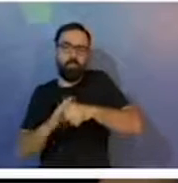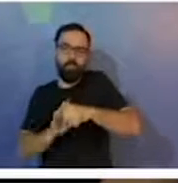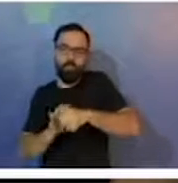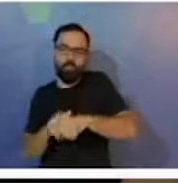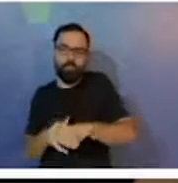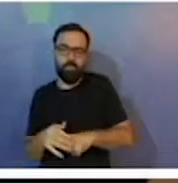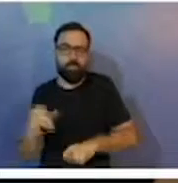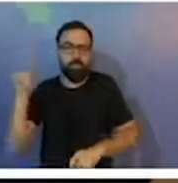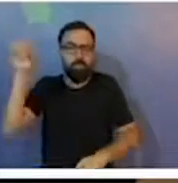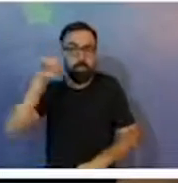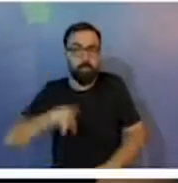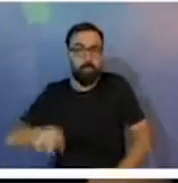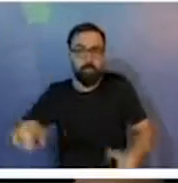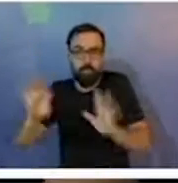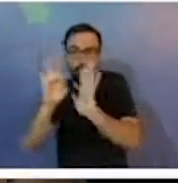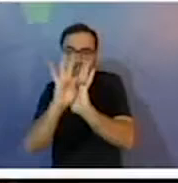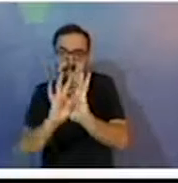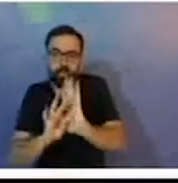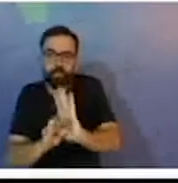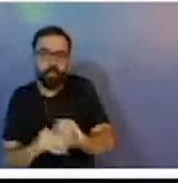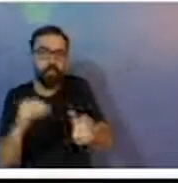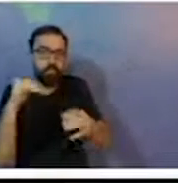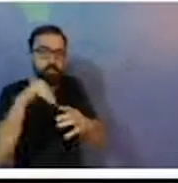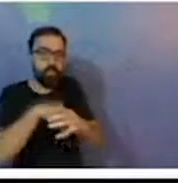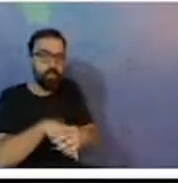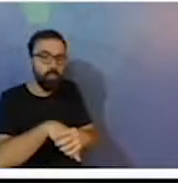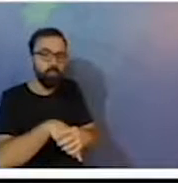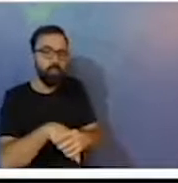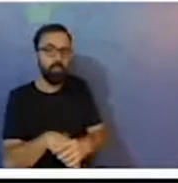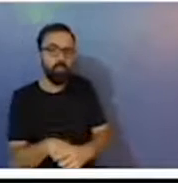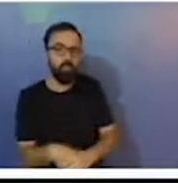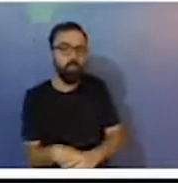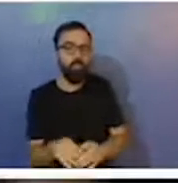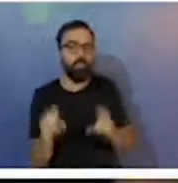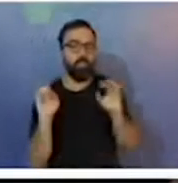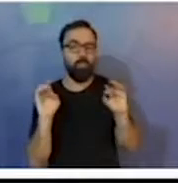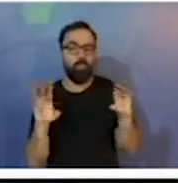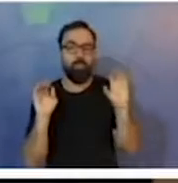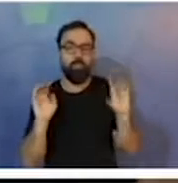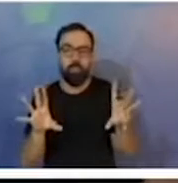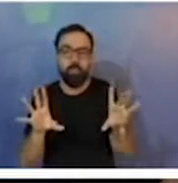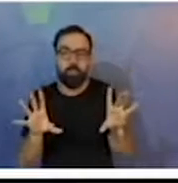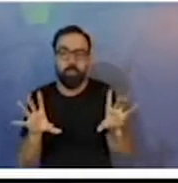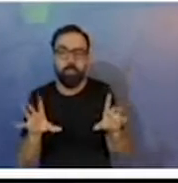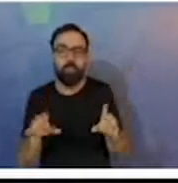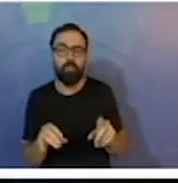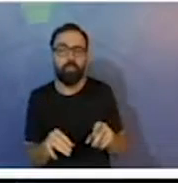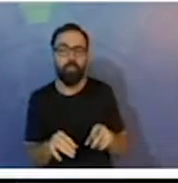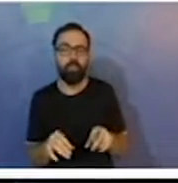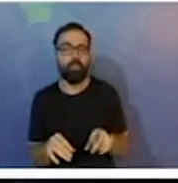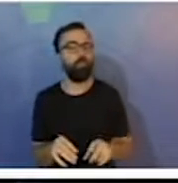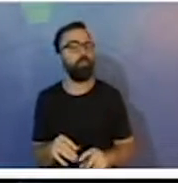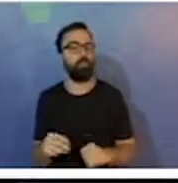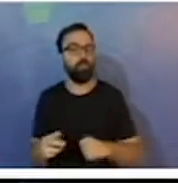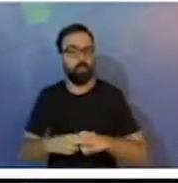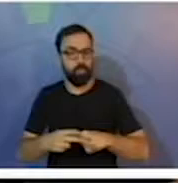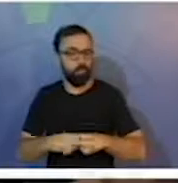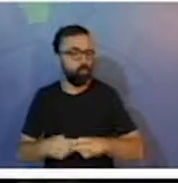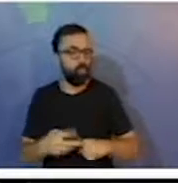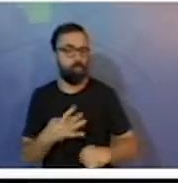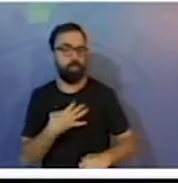texto aqui tá certo e dentro do texto nós vamos destacar nos próximos slides o verbo no imperativo